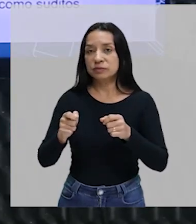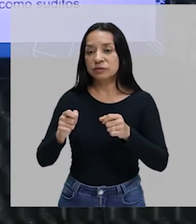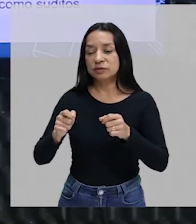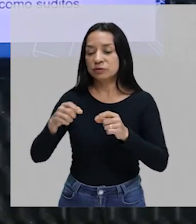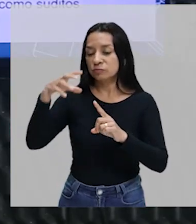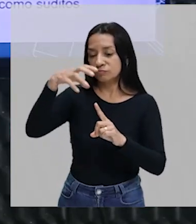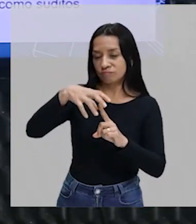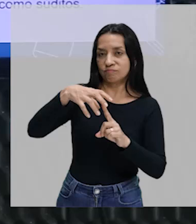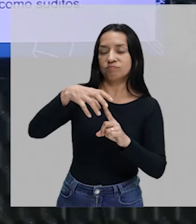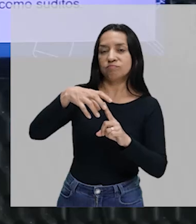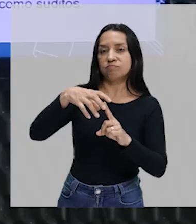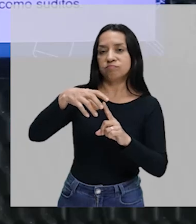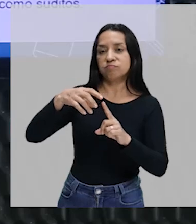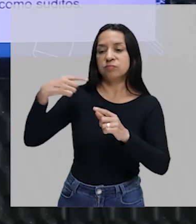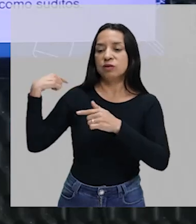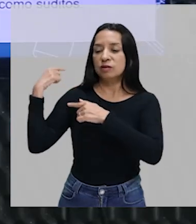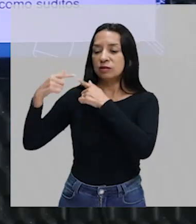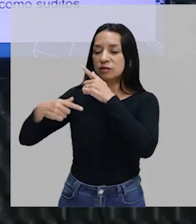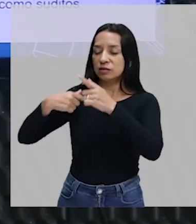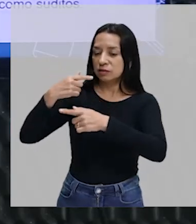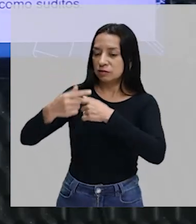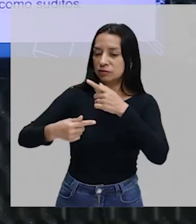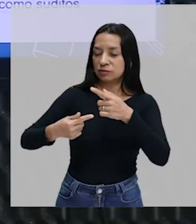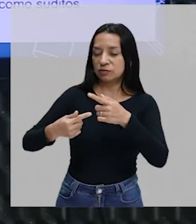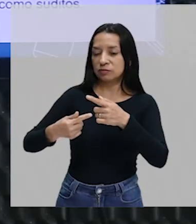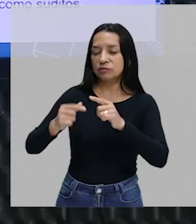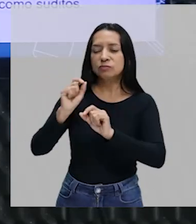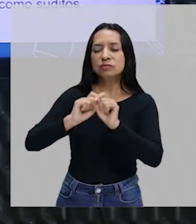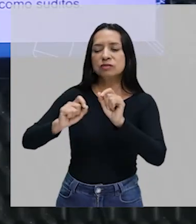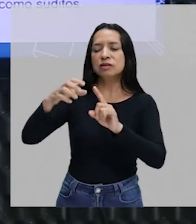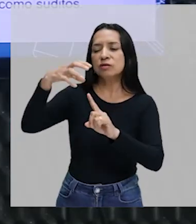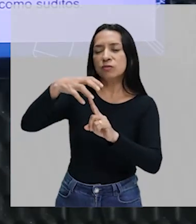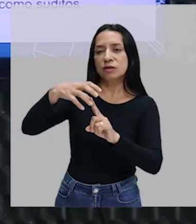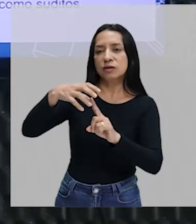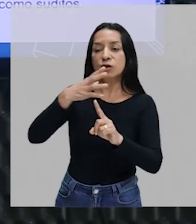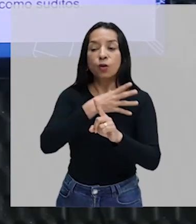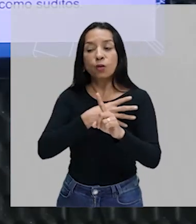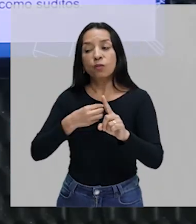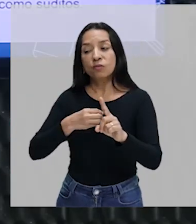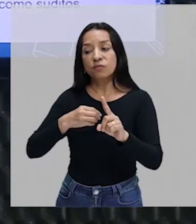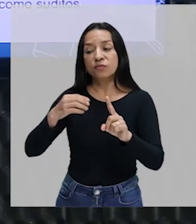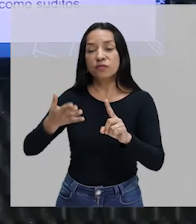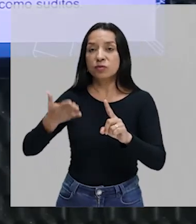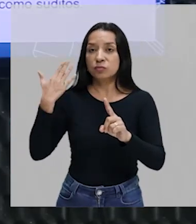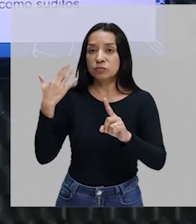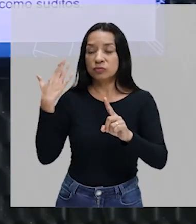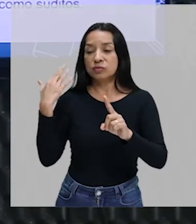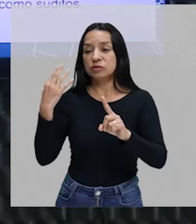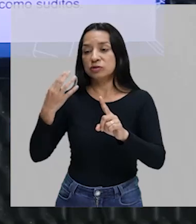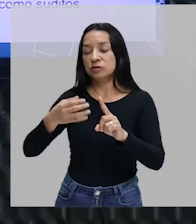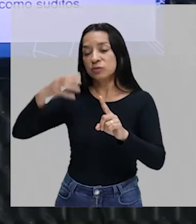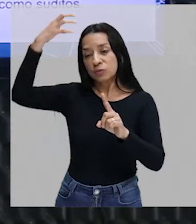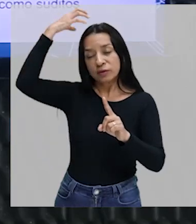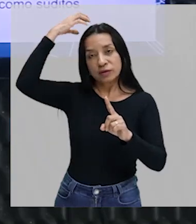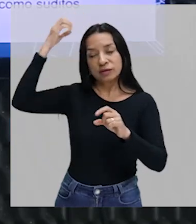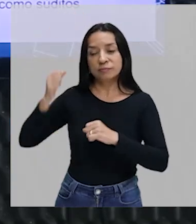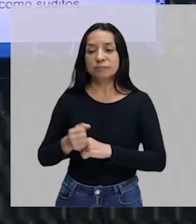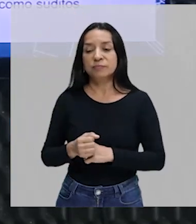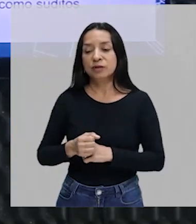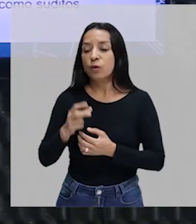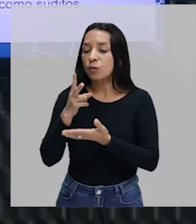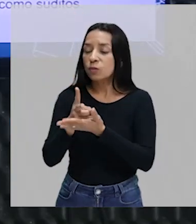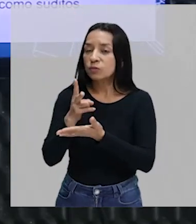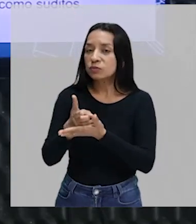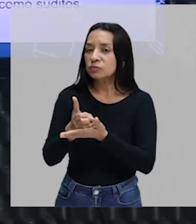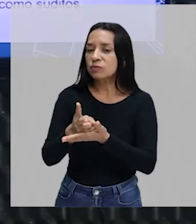herdada. É rei o filho do antigo rei e vai continuar durante sua vida toda sendo rei, sem